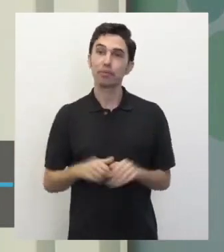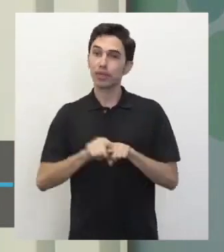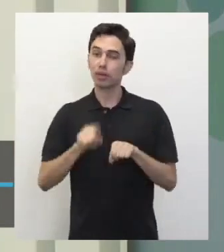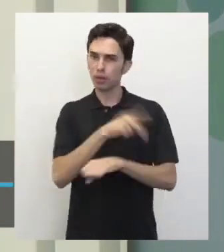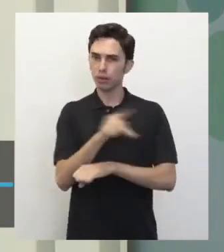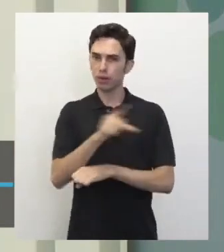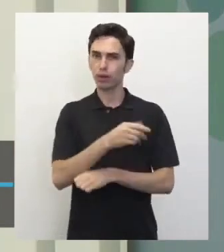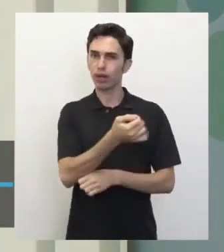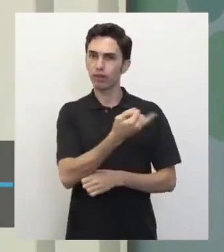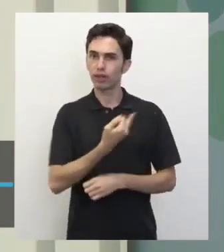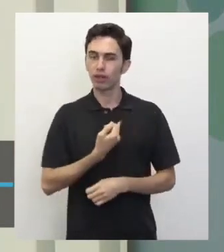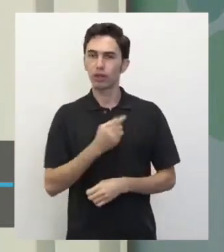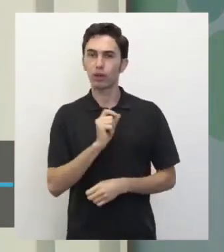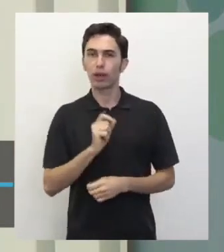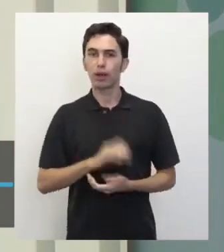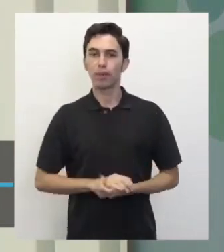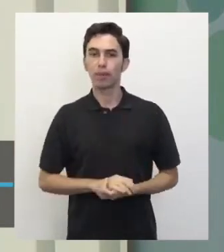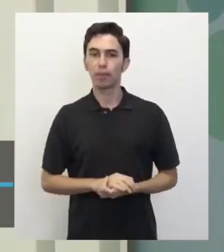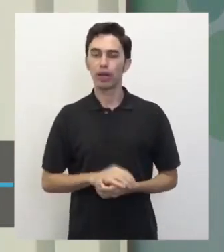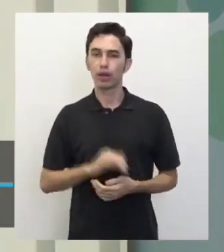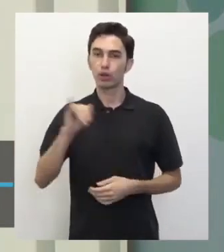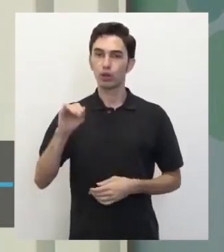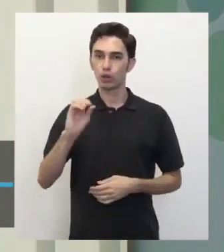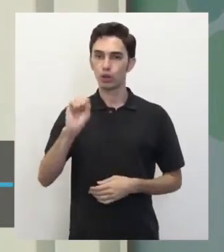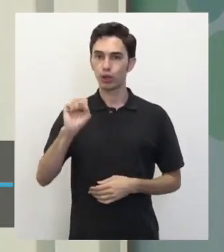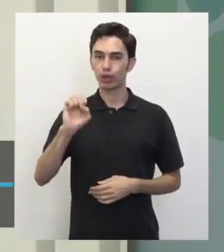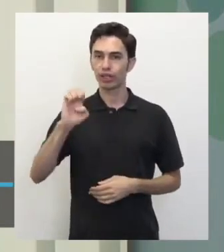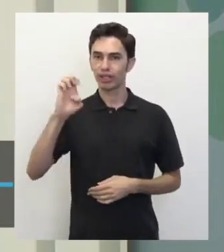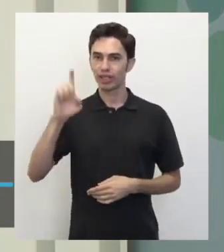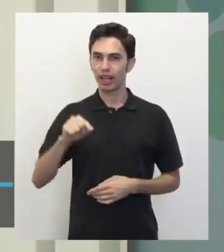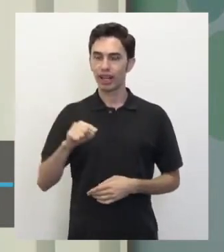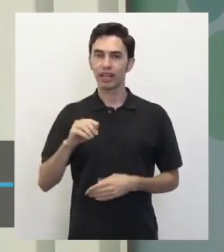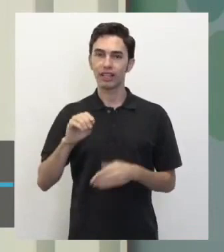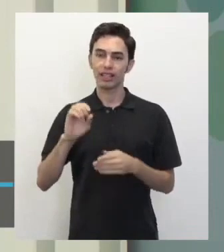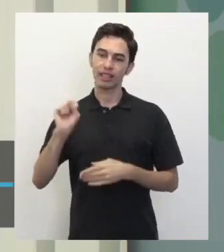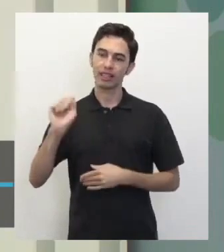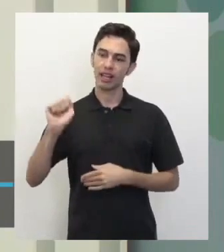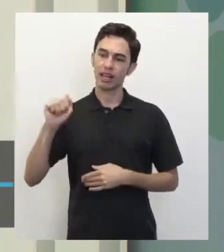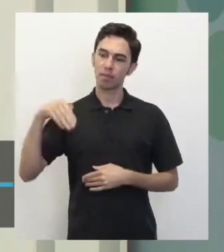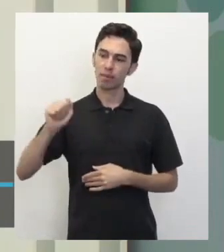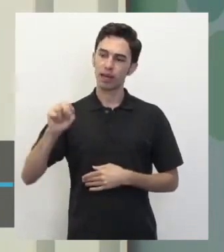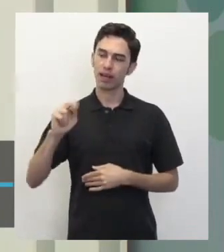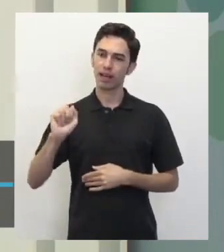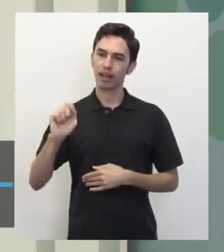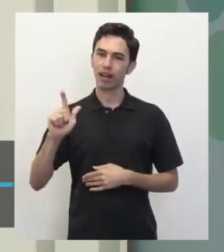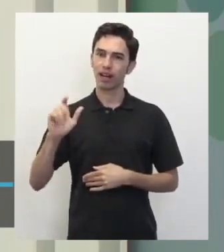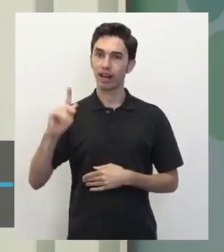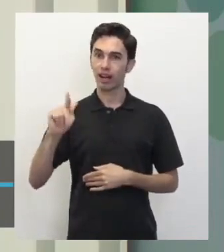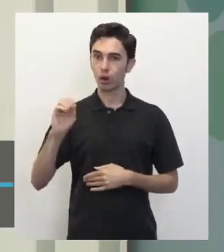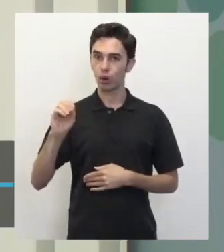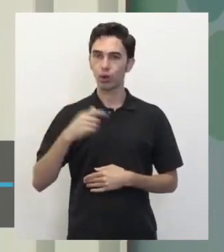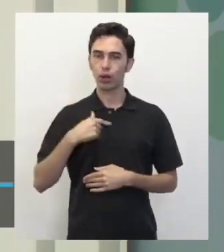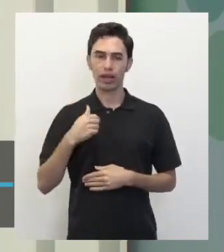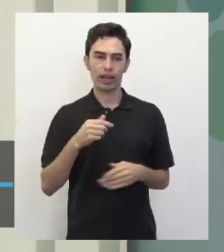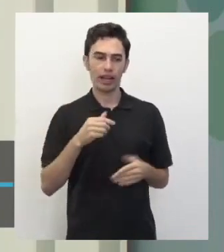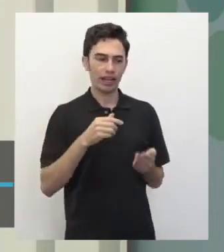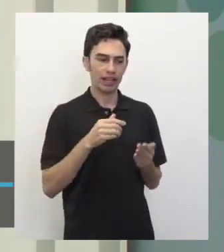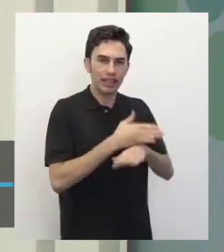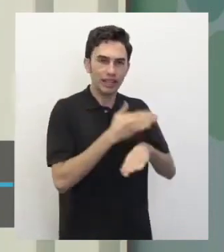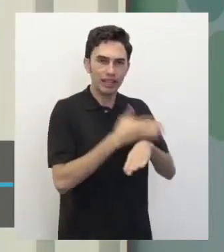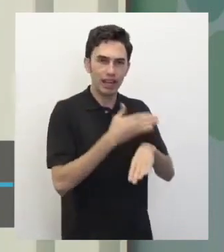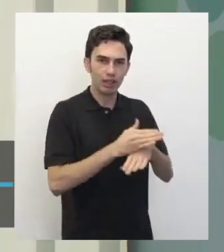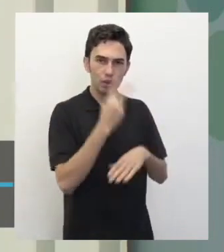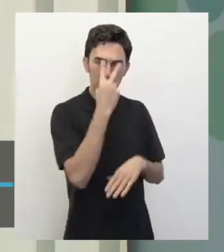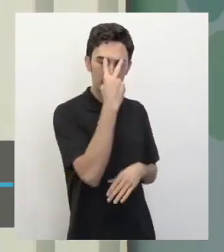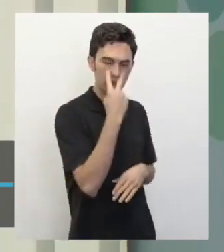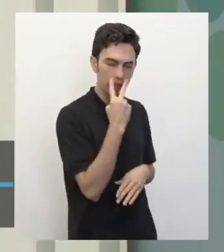livro, acabei de ver, do José Saramago, Ensaio sobre a Cegueira. Gente, Ensaio sobre a Cegueira. O do John Green,